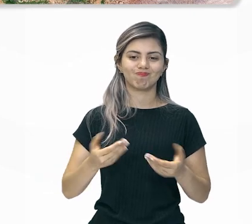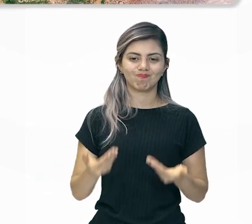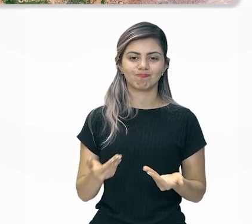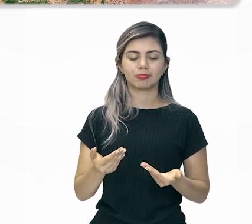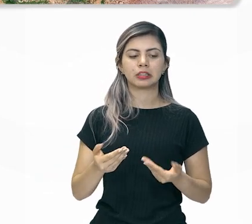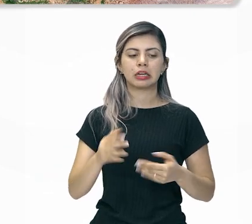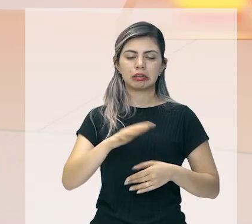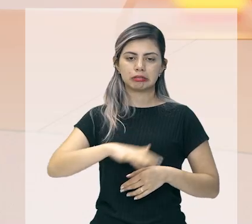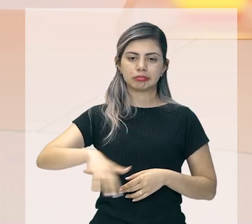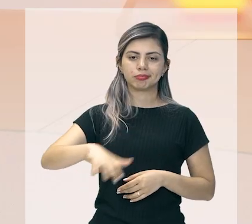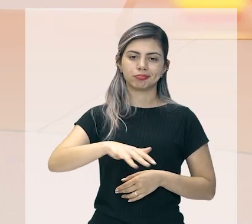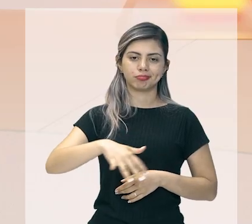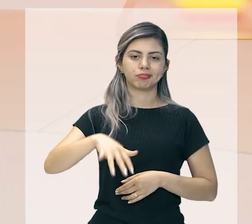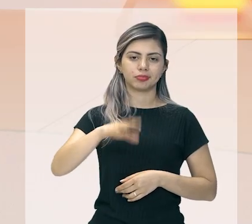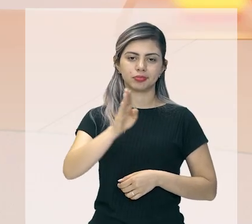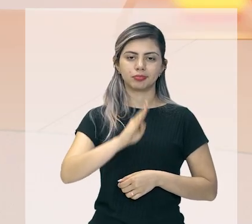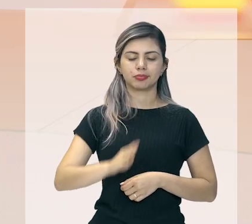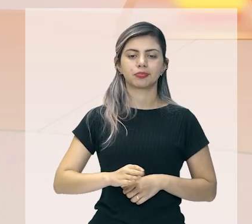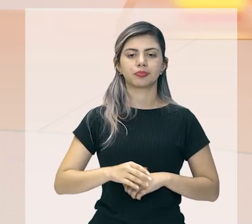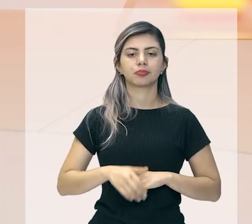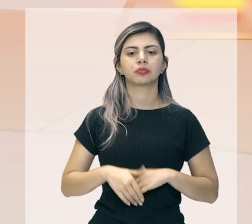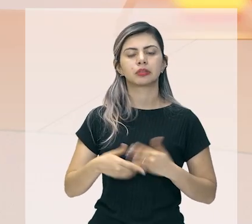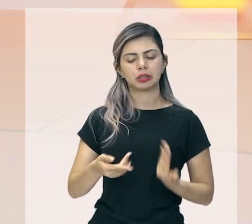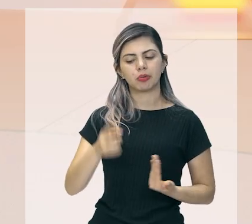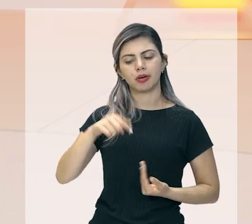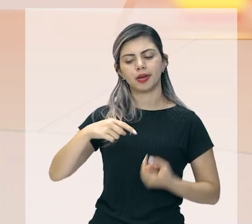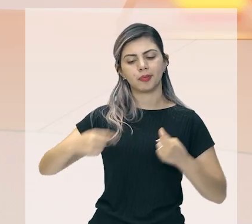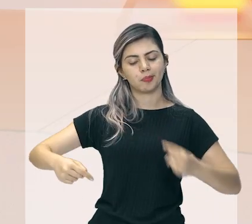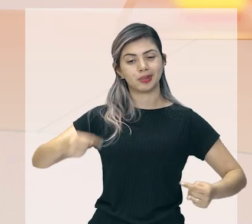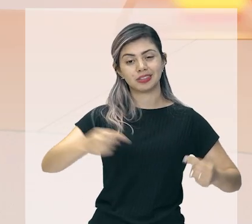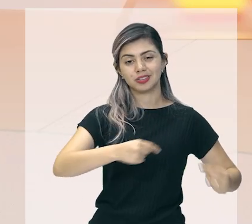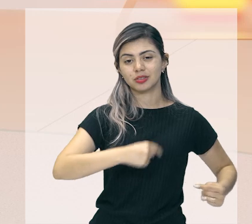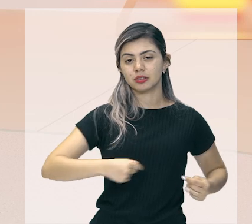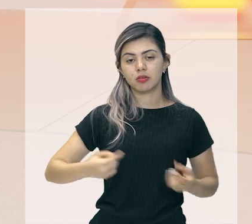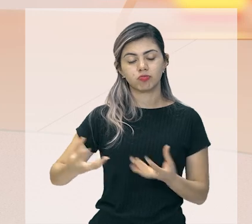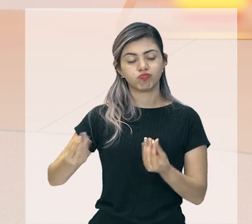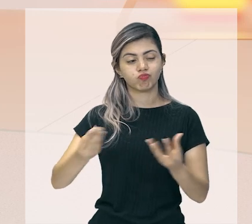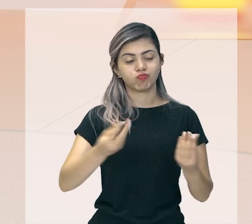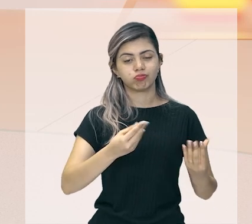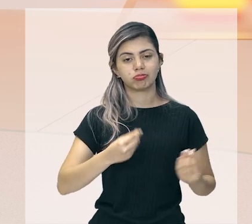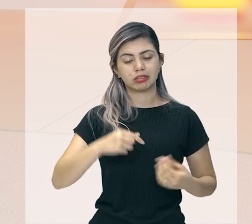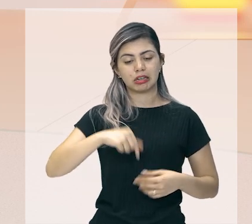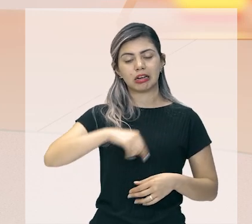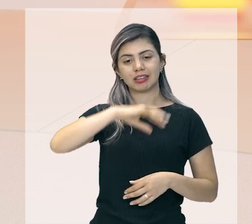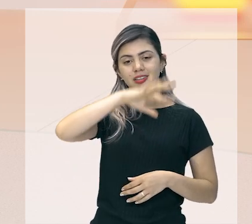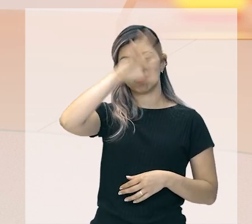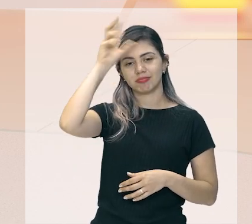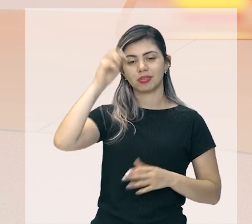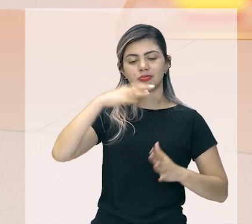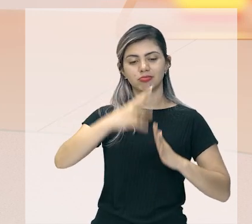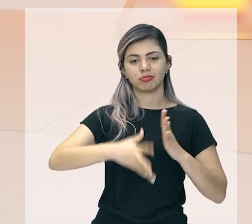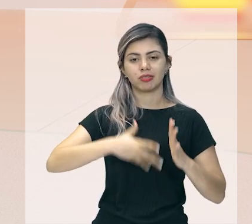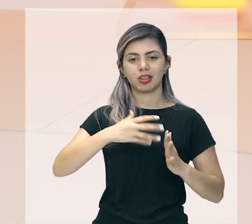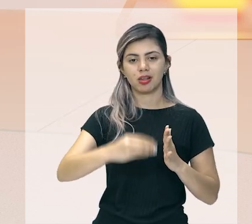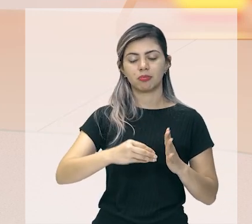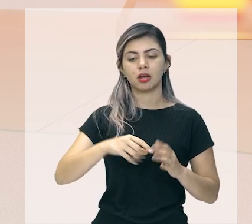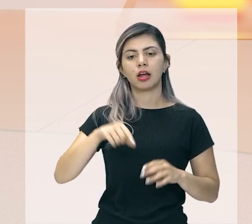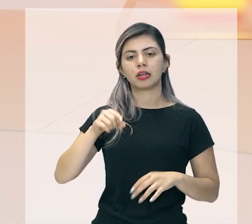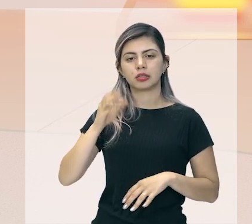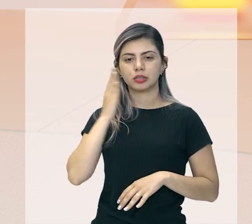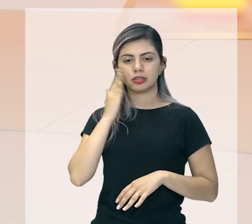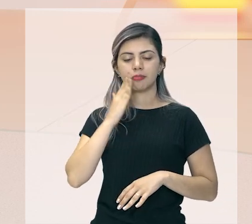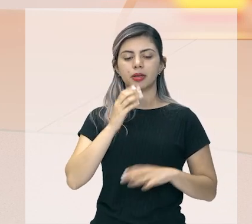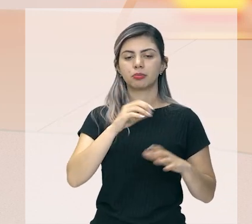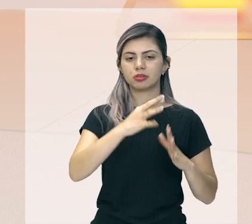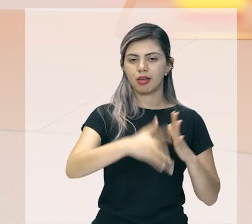do território brasileiro. Então essa é uma discussão muito grande que existe aí, né? A Amazônia já tem, né, o sul do estado do Amazonas, por